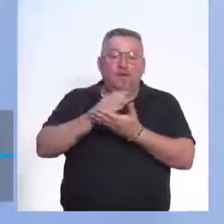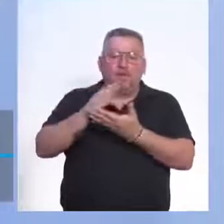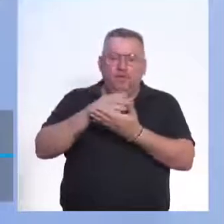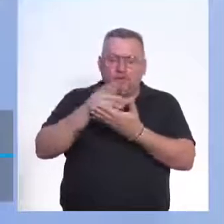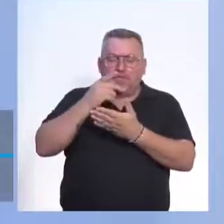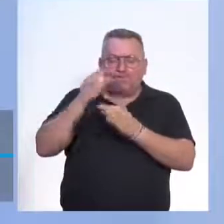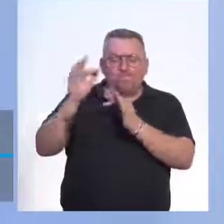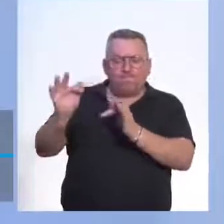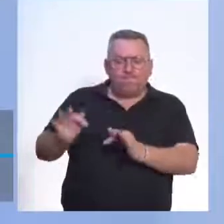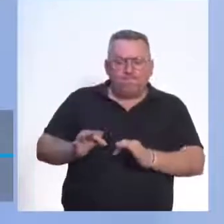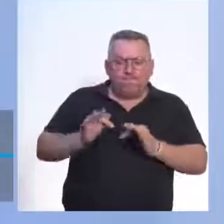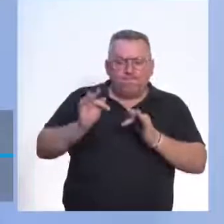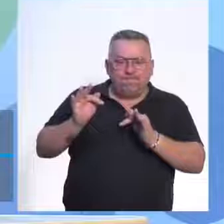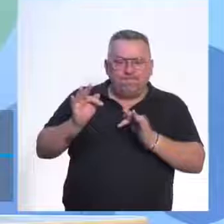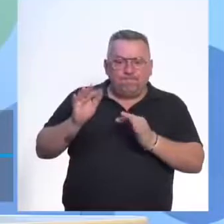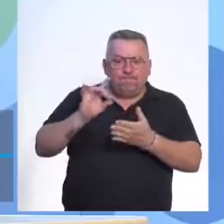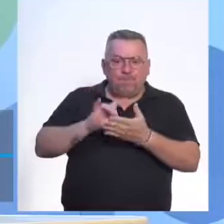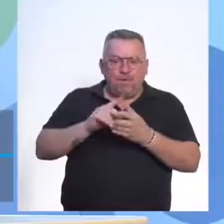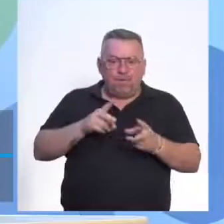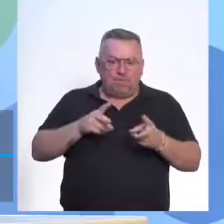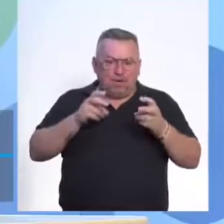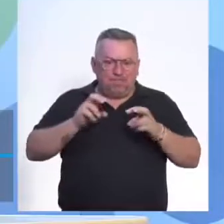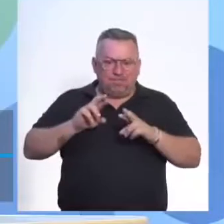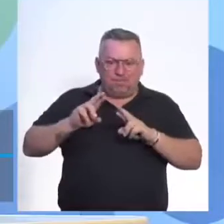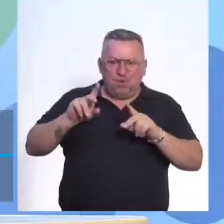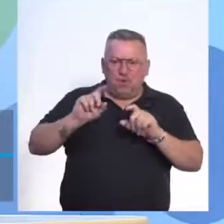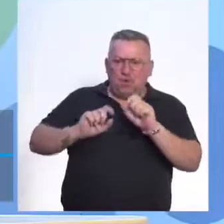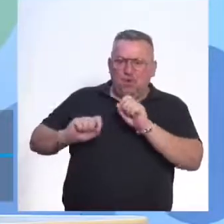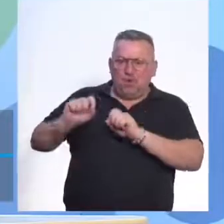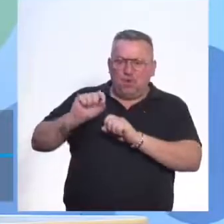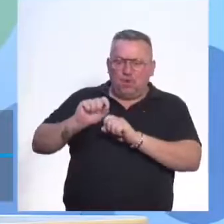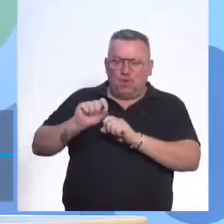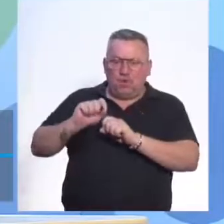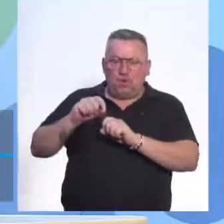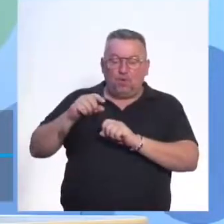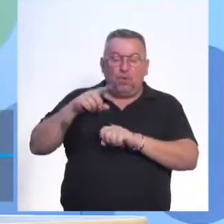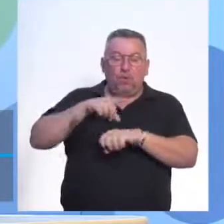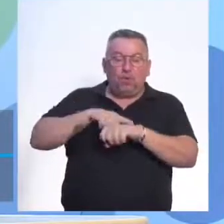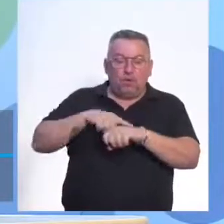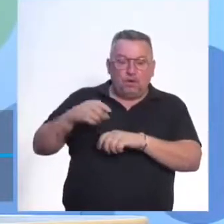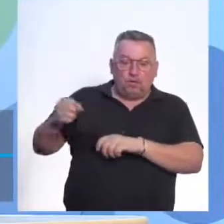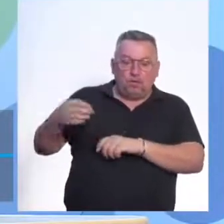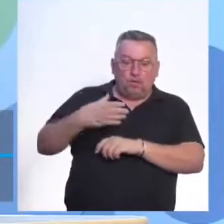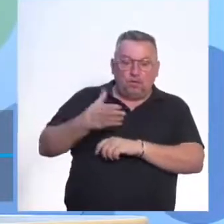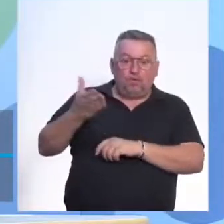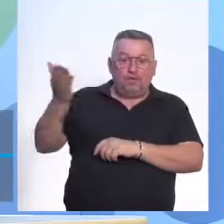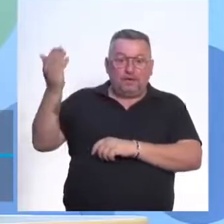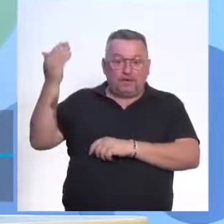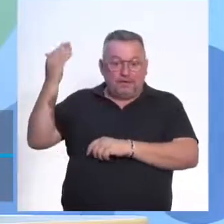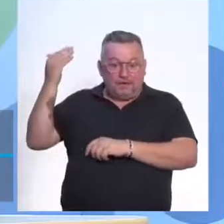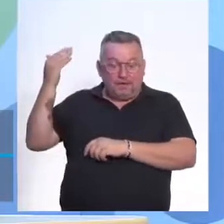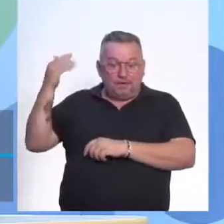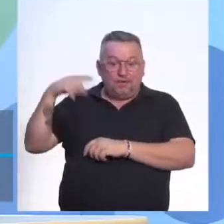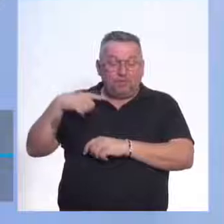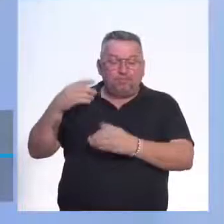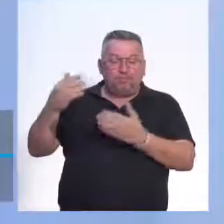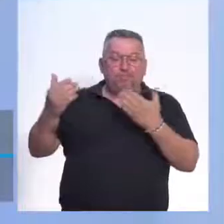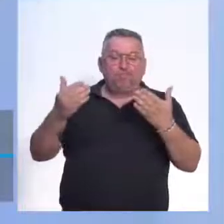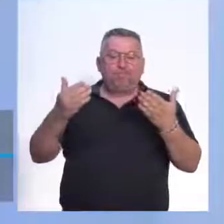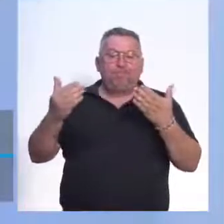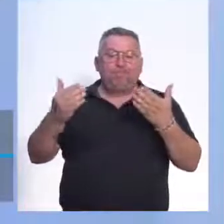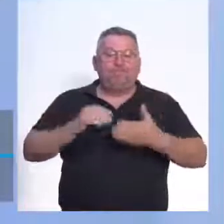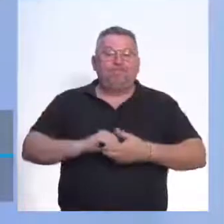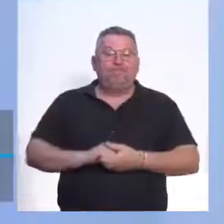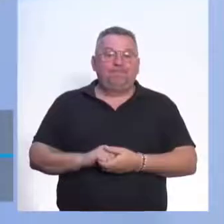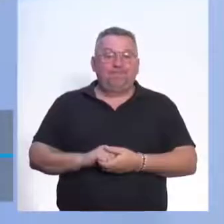de feudalismo mesmo. Acho que eles perceberam a diferença que havia entre o período atual, né, e o que havia se passado ou estava se passando, né? Exatamente. Houve